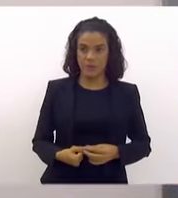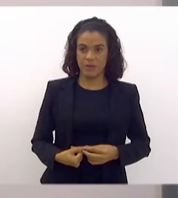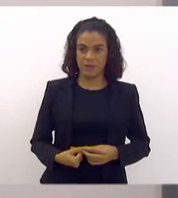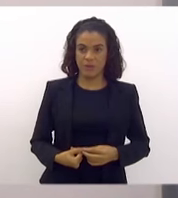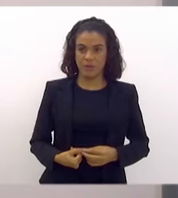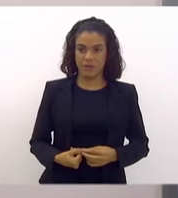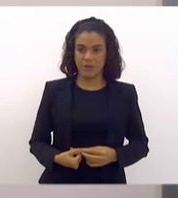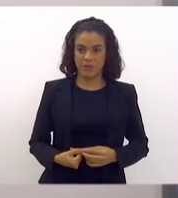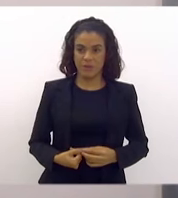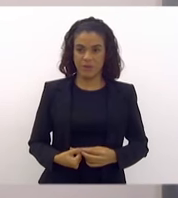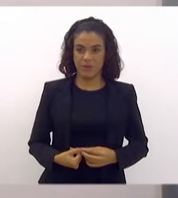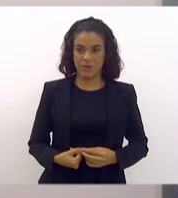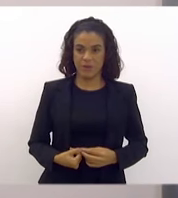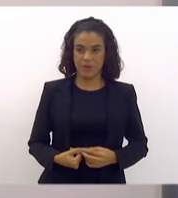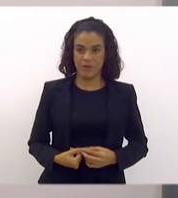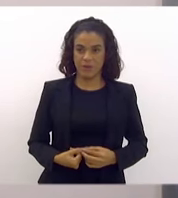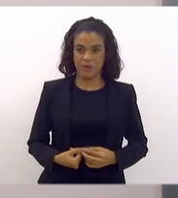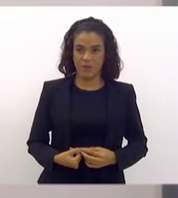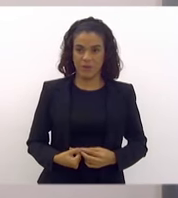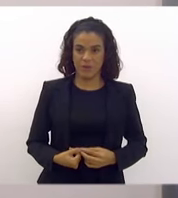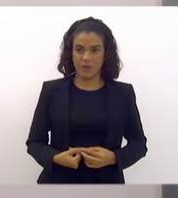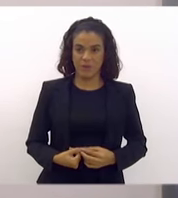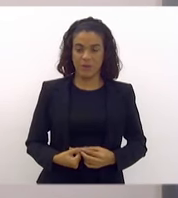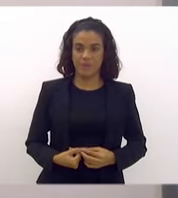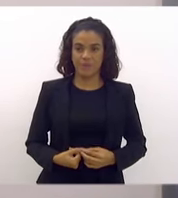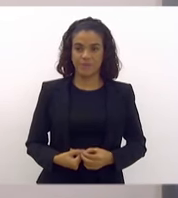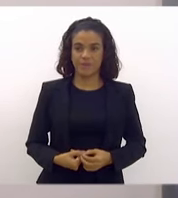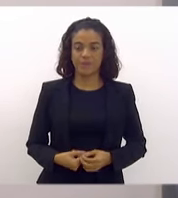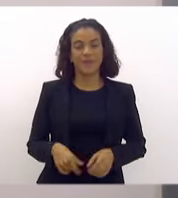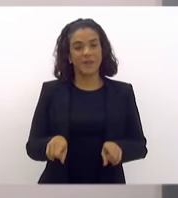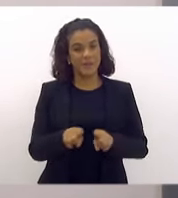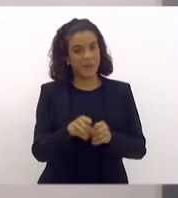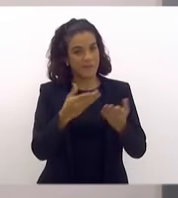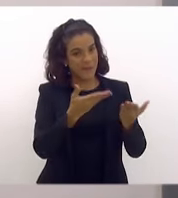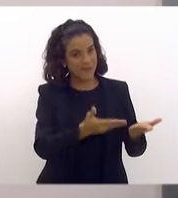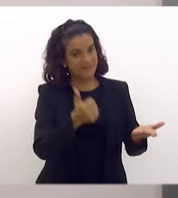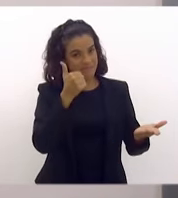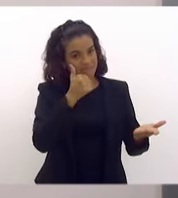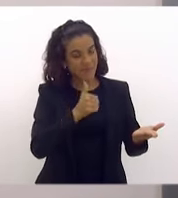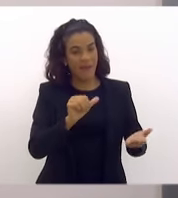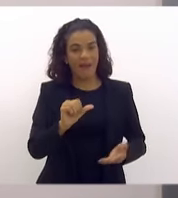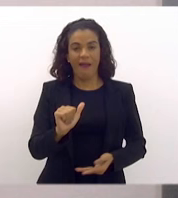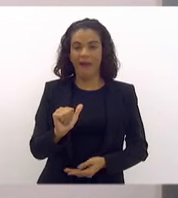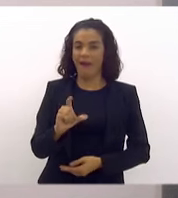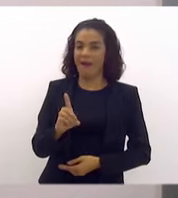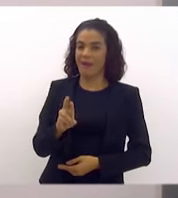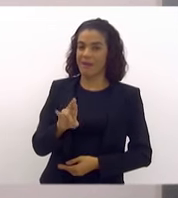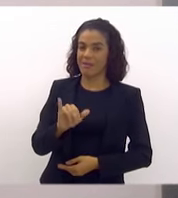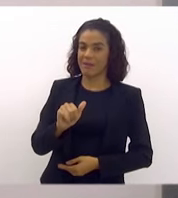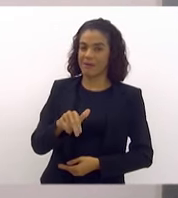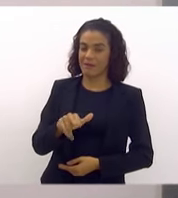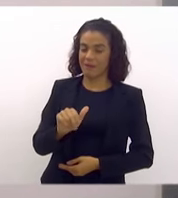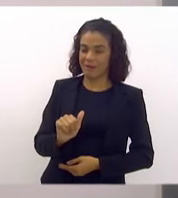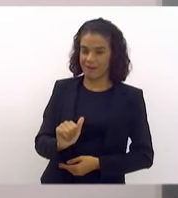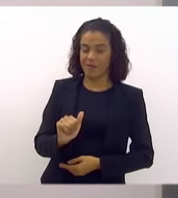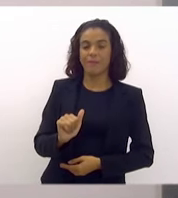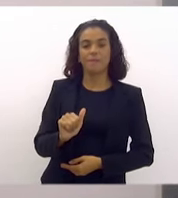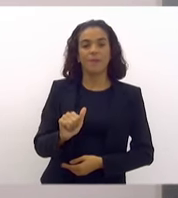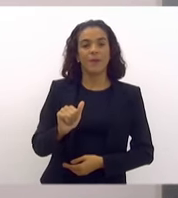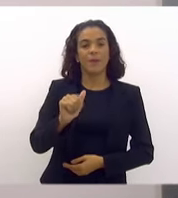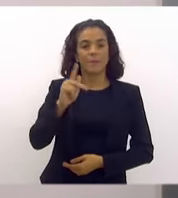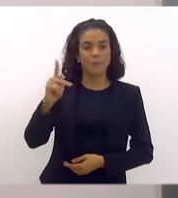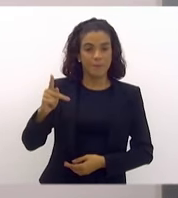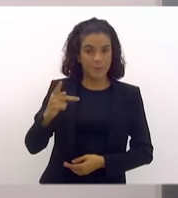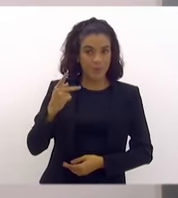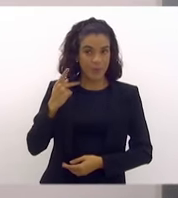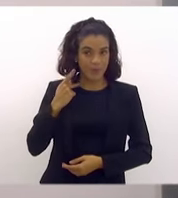desculpe então talvez tenha trocado aqui e também da senhora Adriana Lucas Medeiros promotora